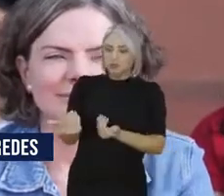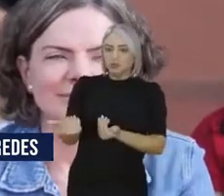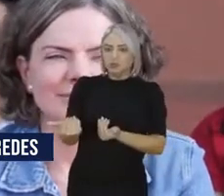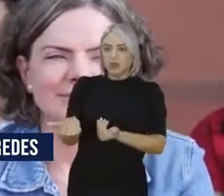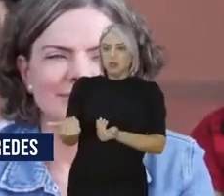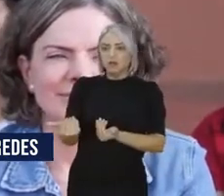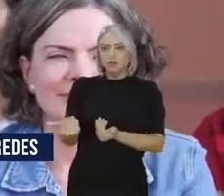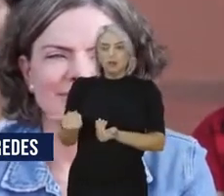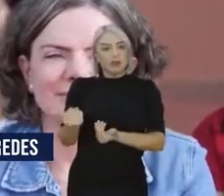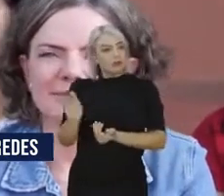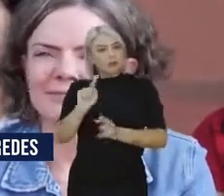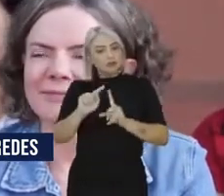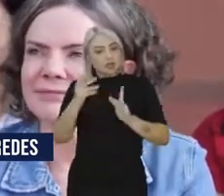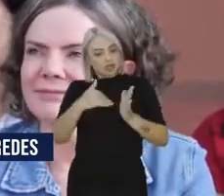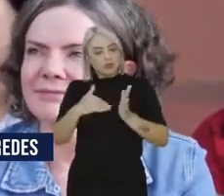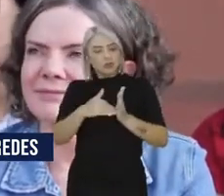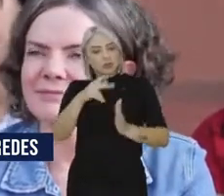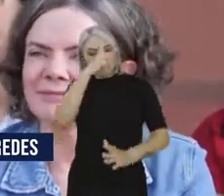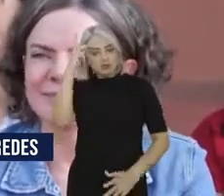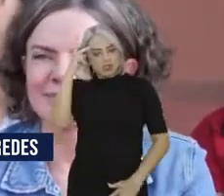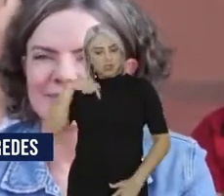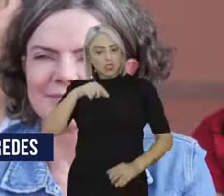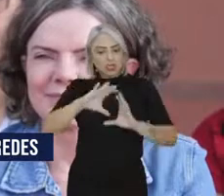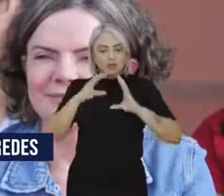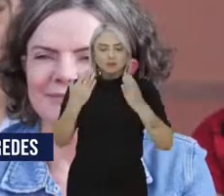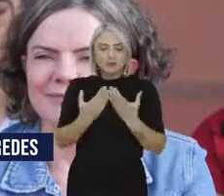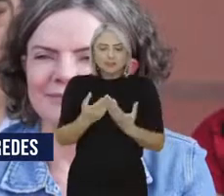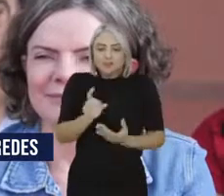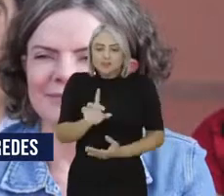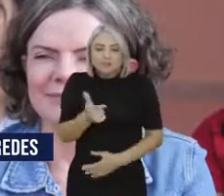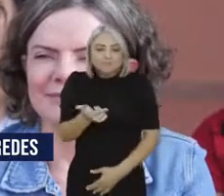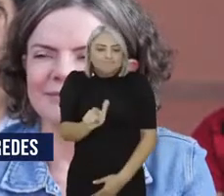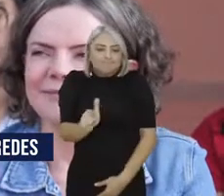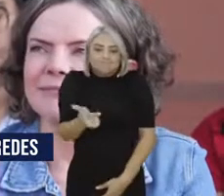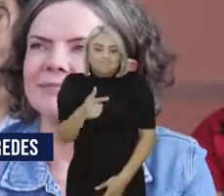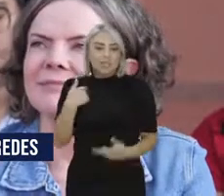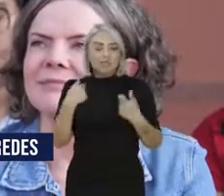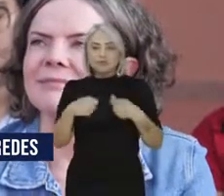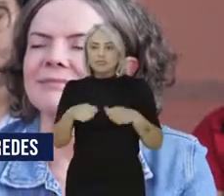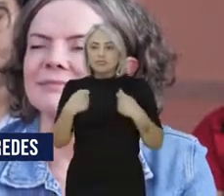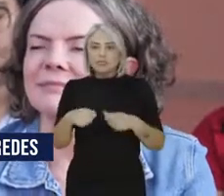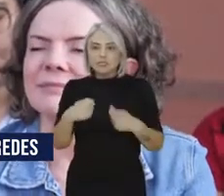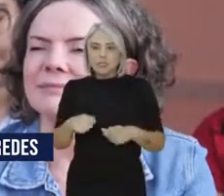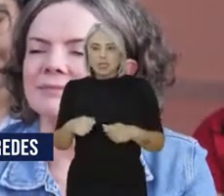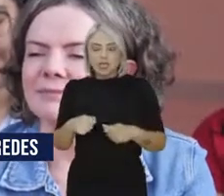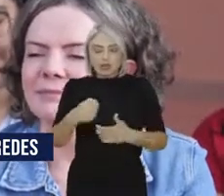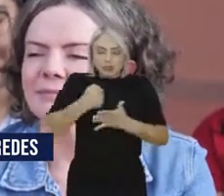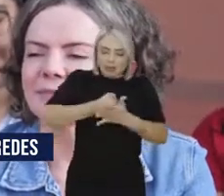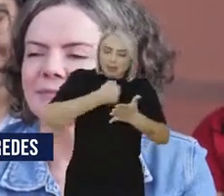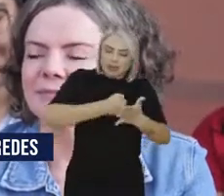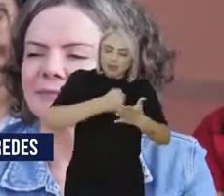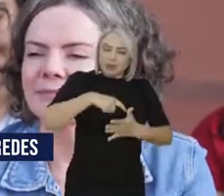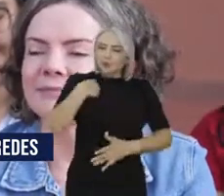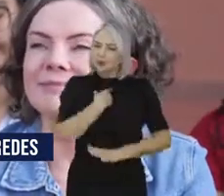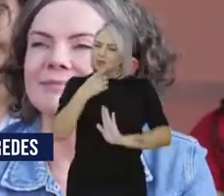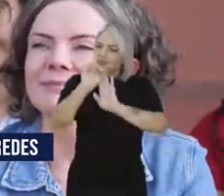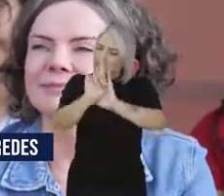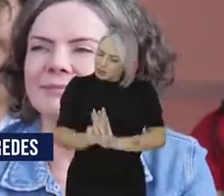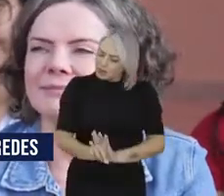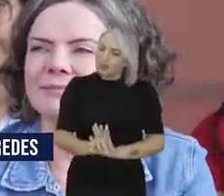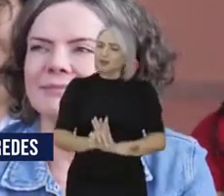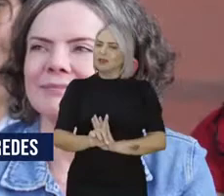aqui da comunidade. Só que não tem, né? A gente precisa disso para lutar pelos nossos direitos, a gente precisa estar bem,